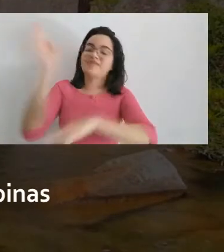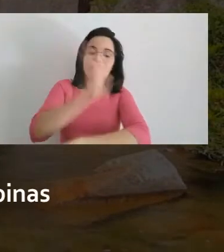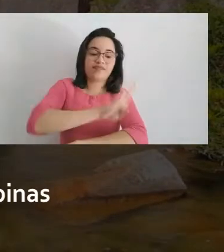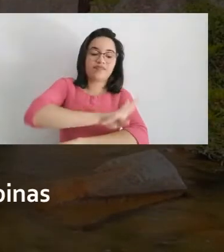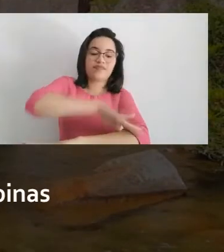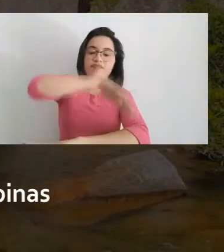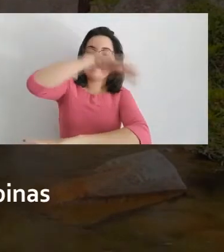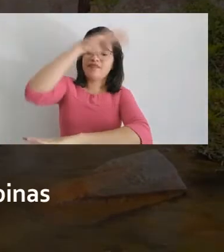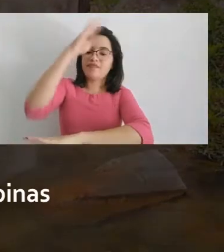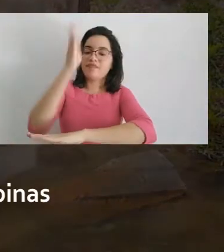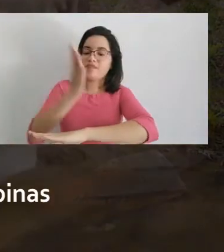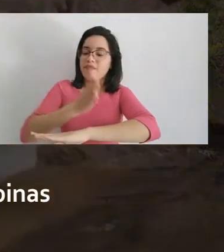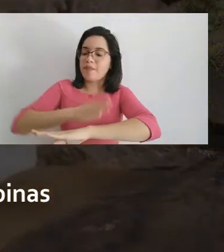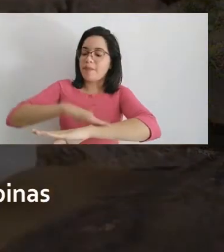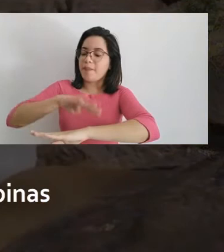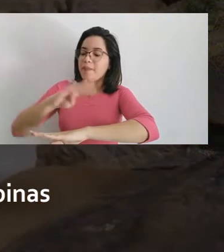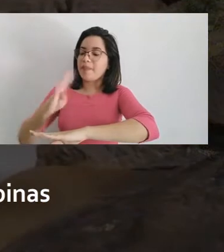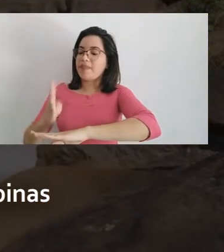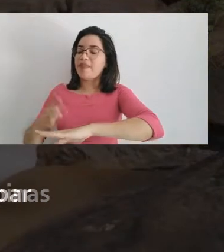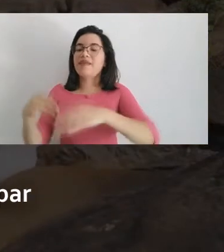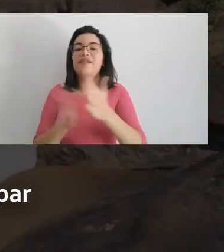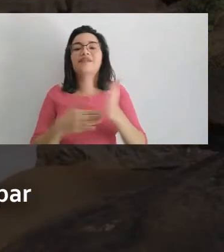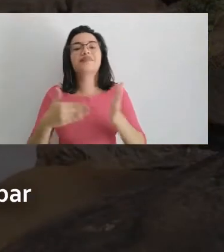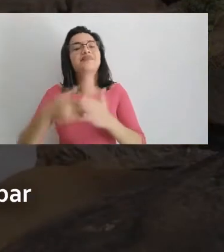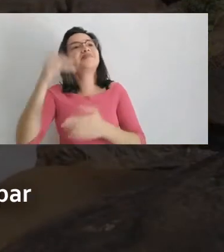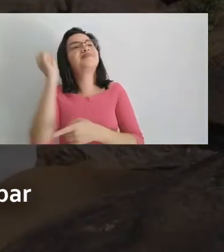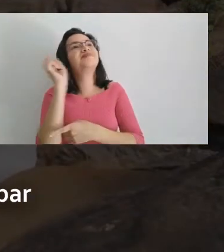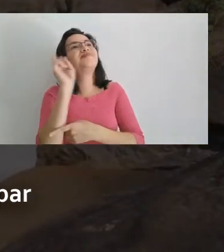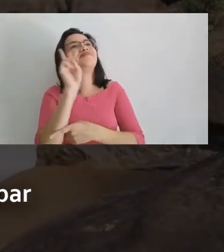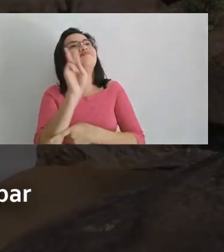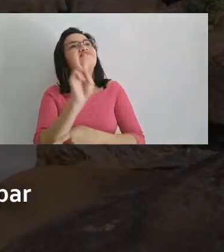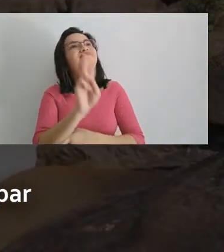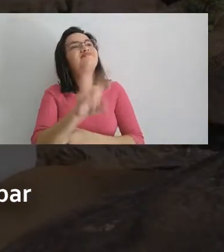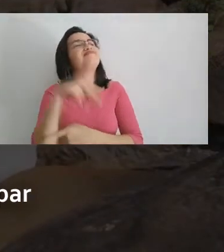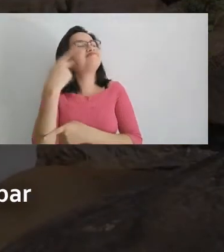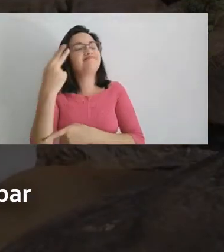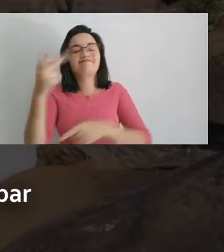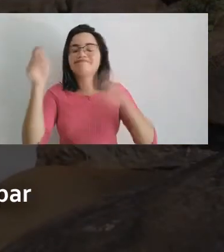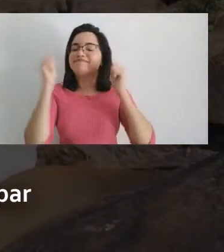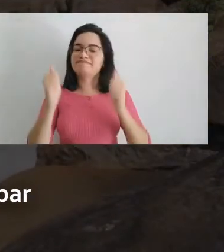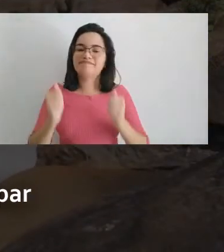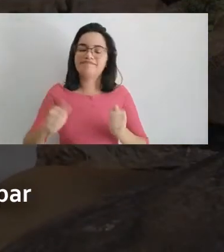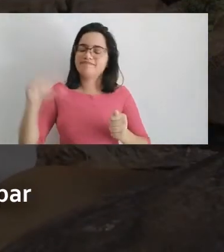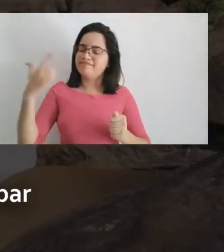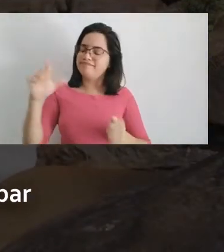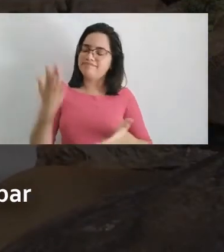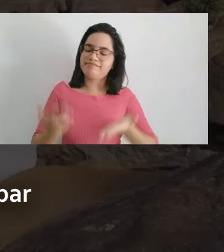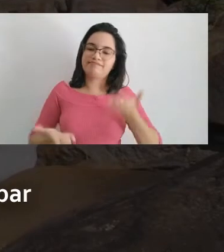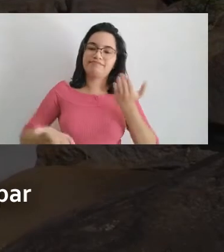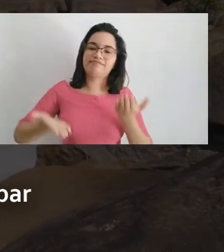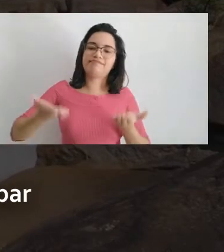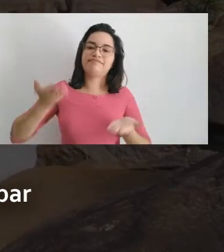montes, vales e campinas, em tudo vejo teu poder